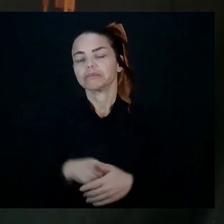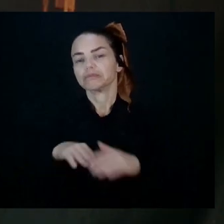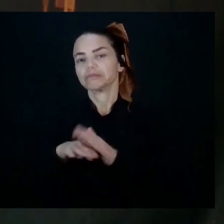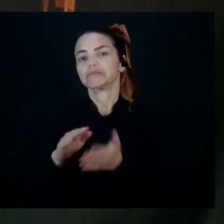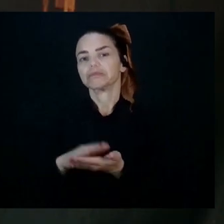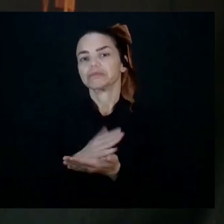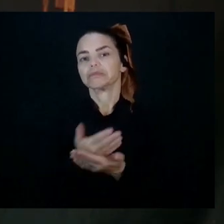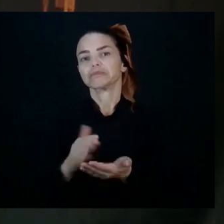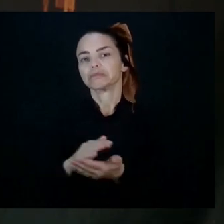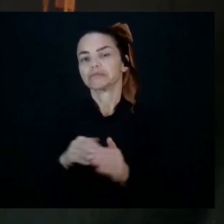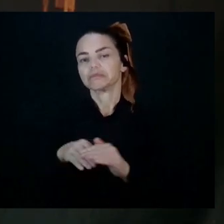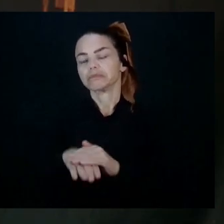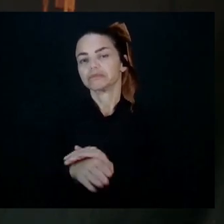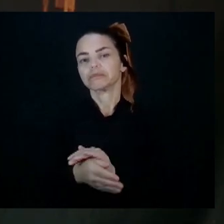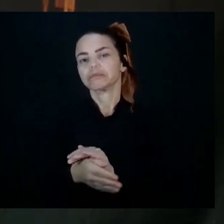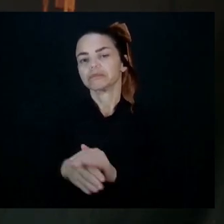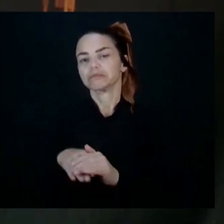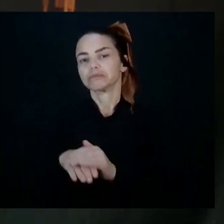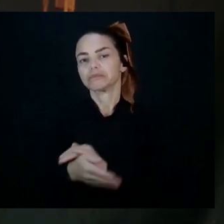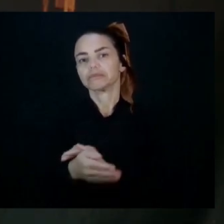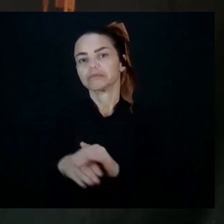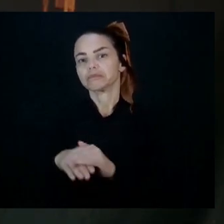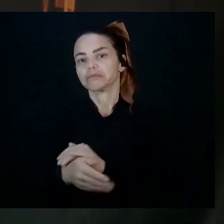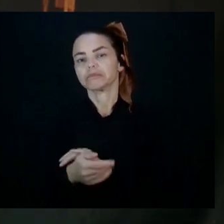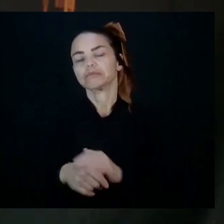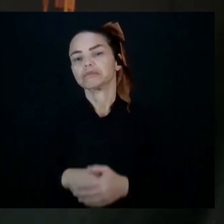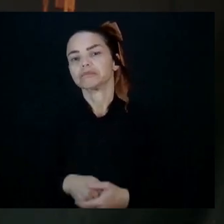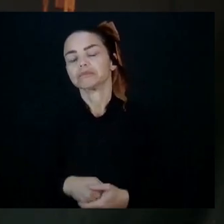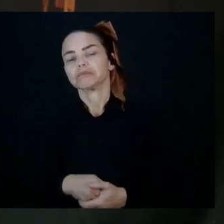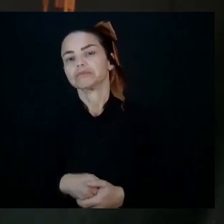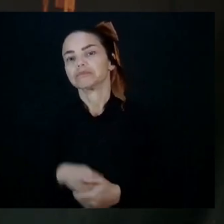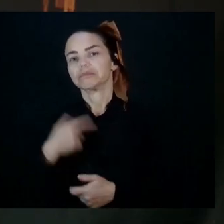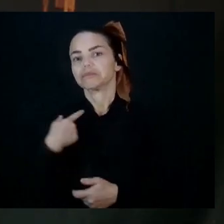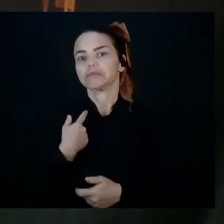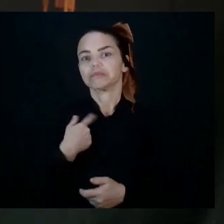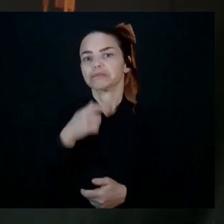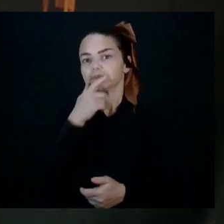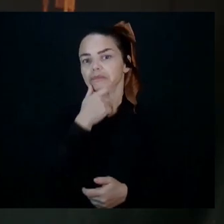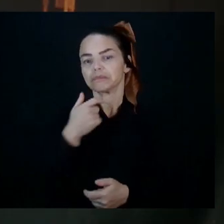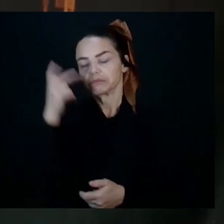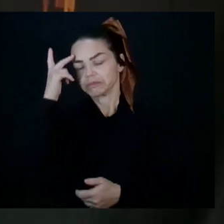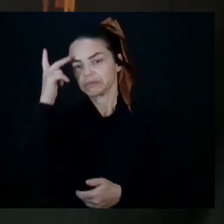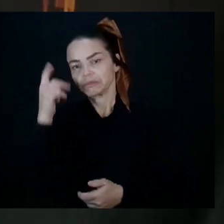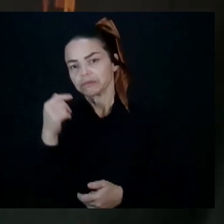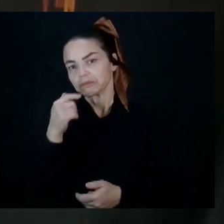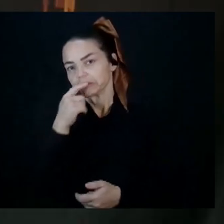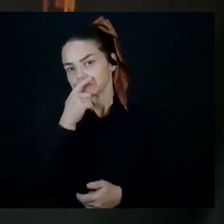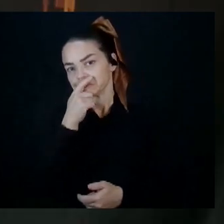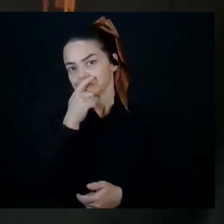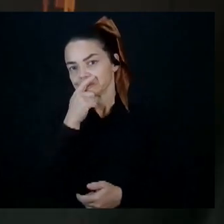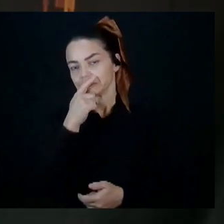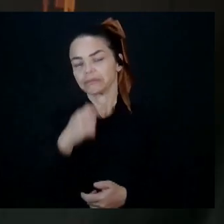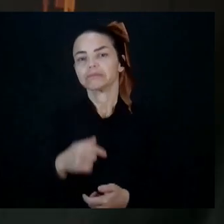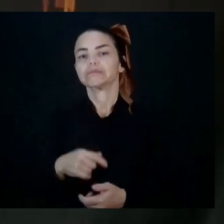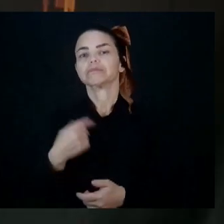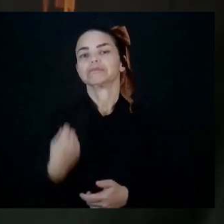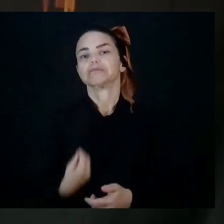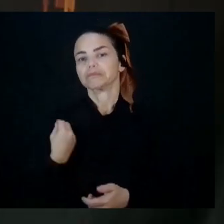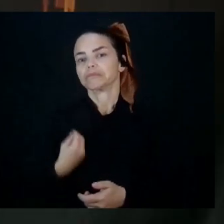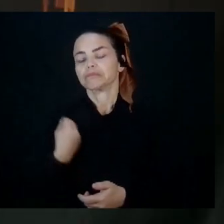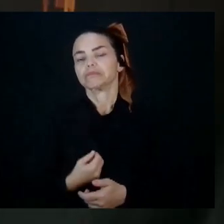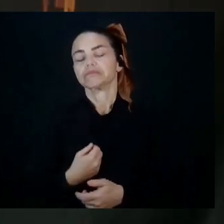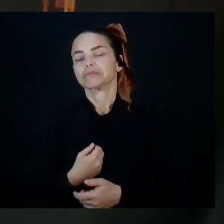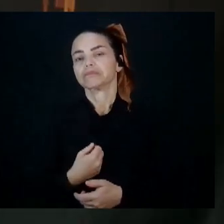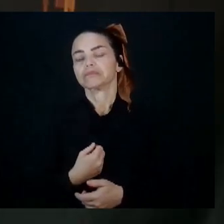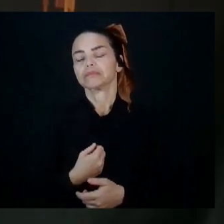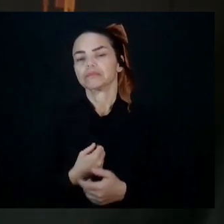né? Porque ela está convivendo, de repente, não sei se é seu caso, mas está convivendo com o agressor, né?